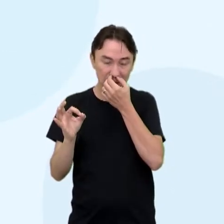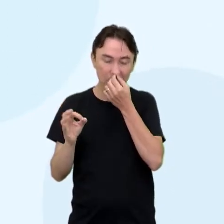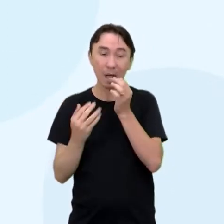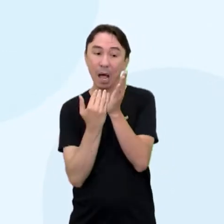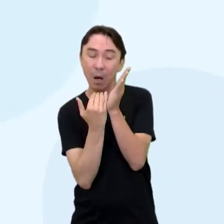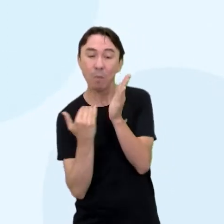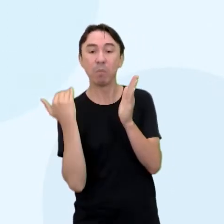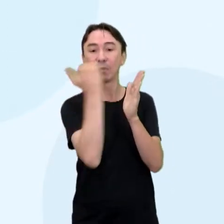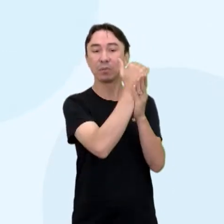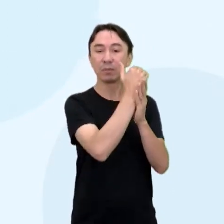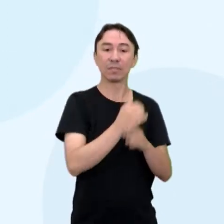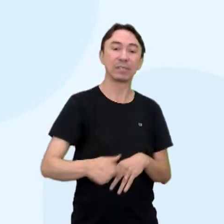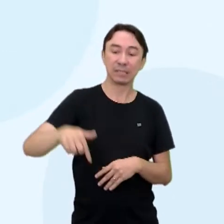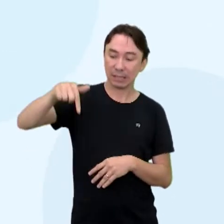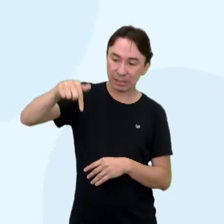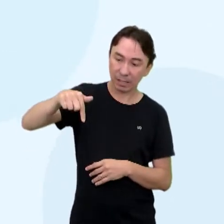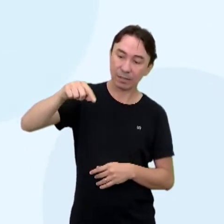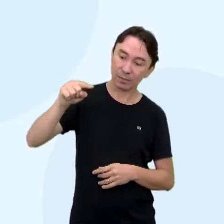aumento para